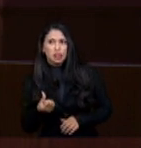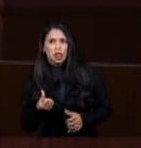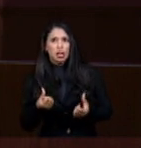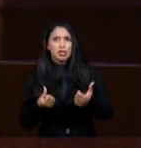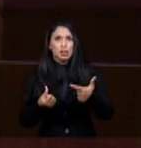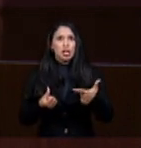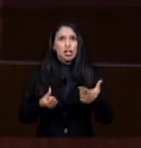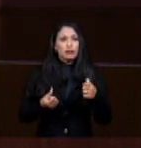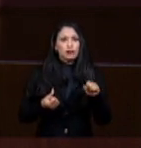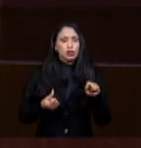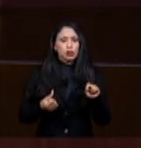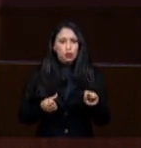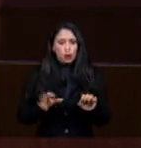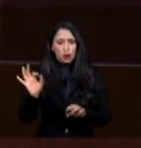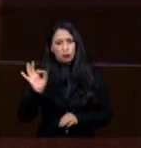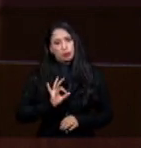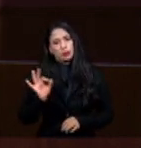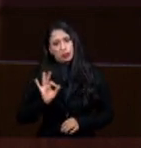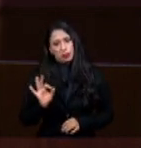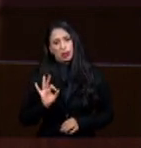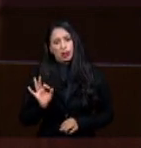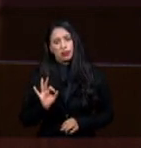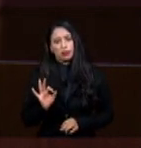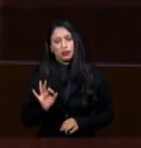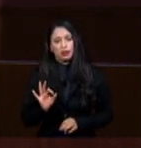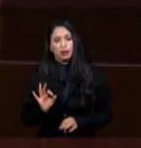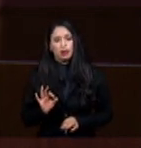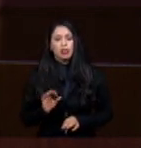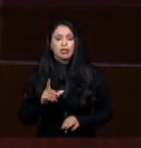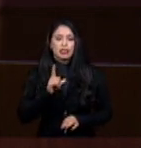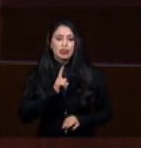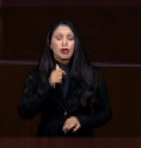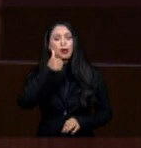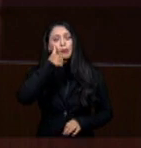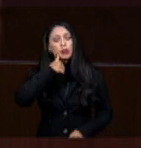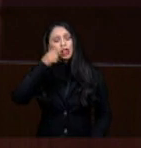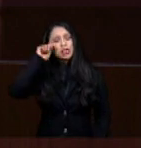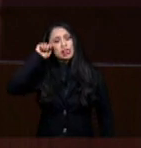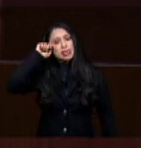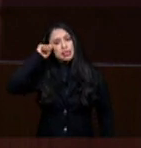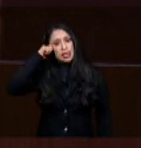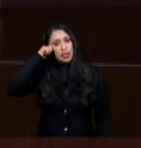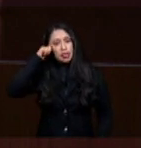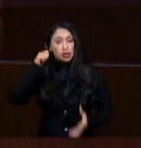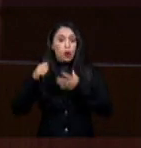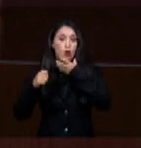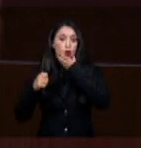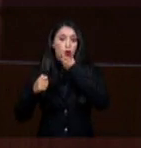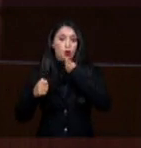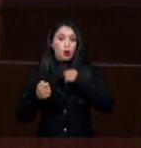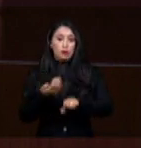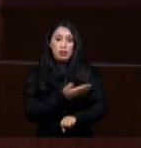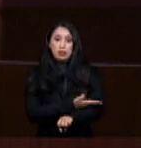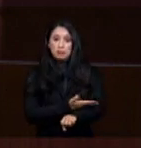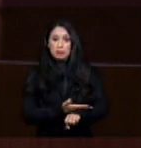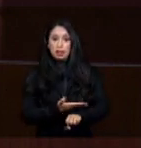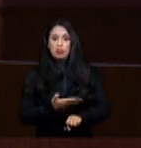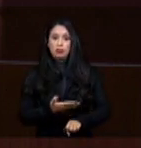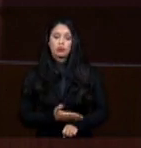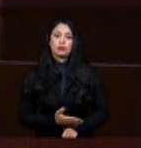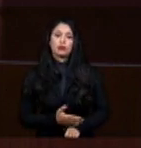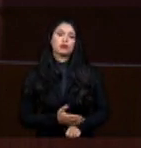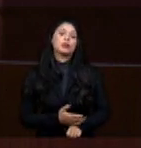cento da população brasileira é são formadas de mulheres negras os homens brancos a mais bem-sucedida